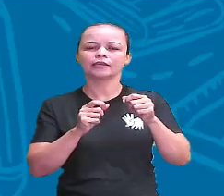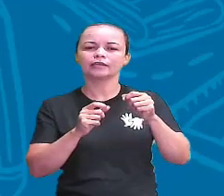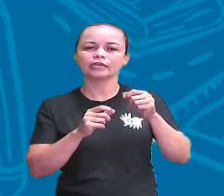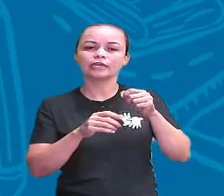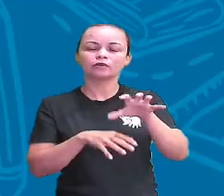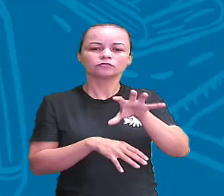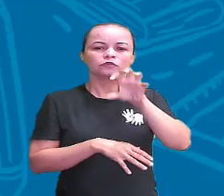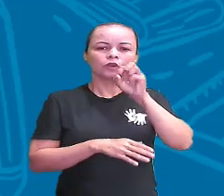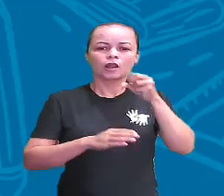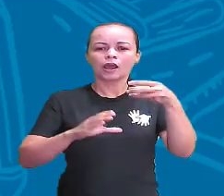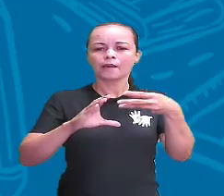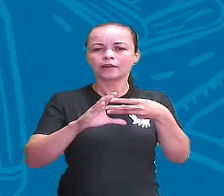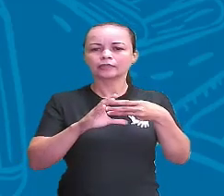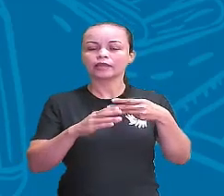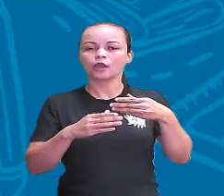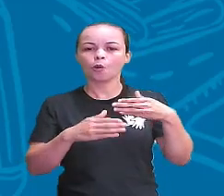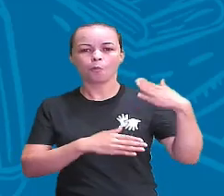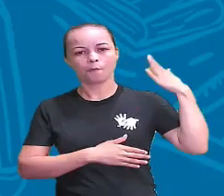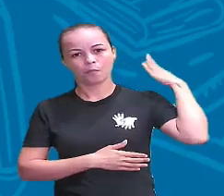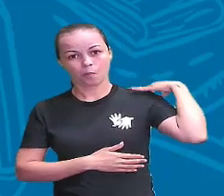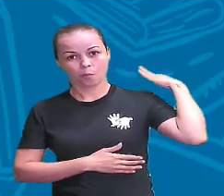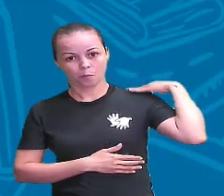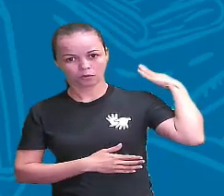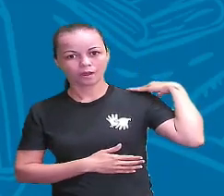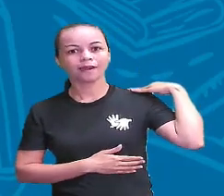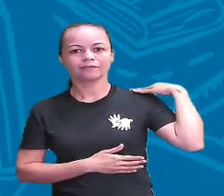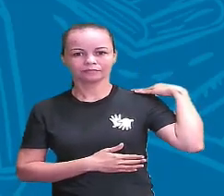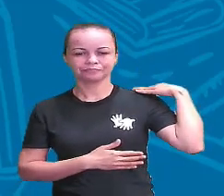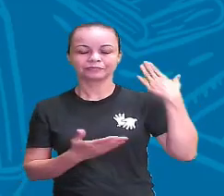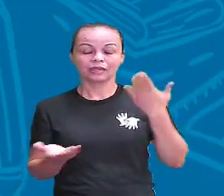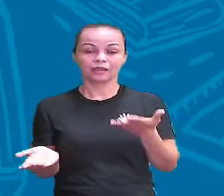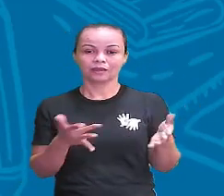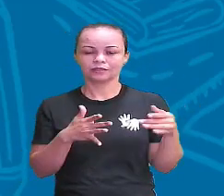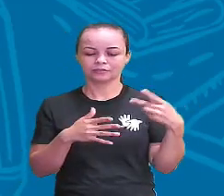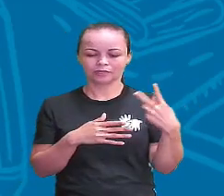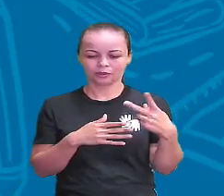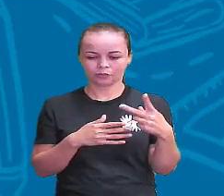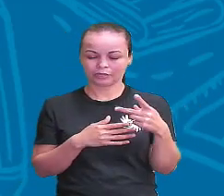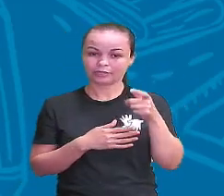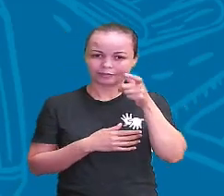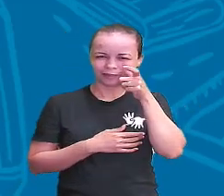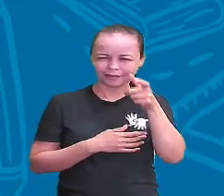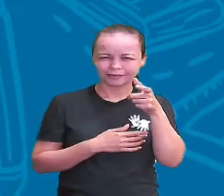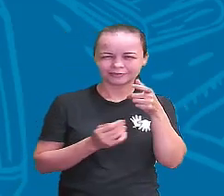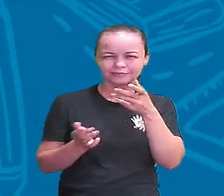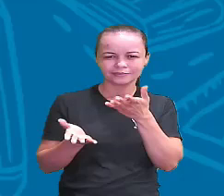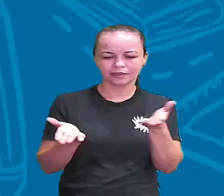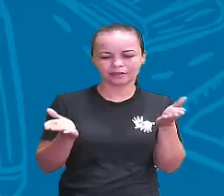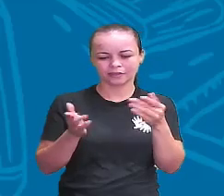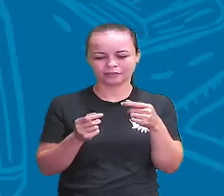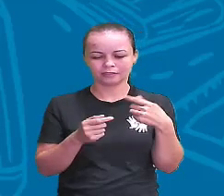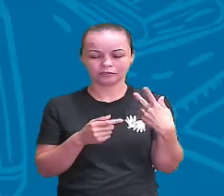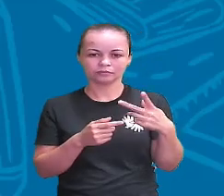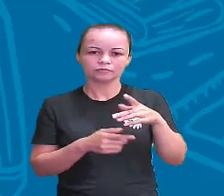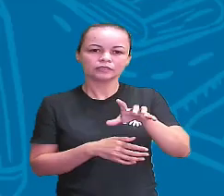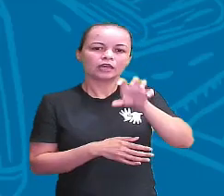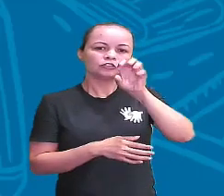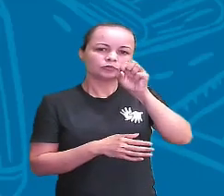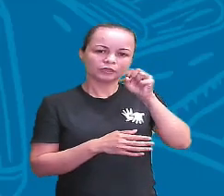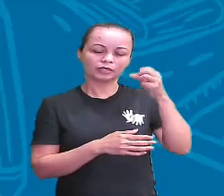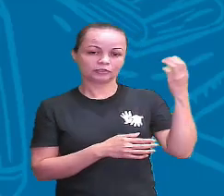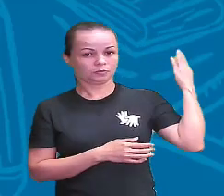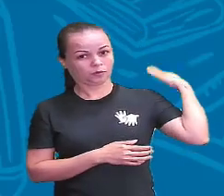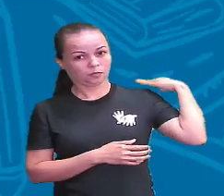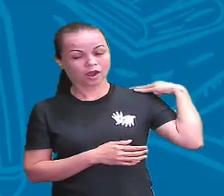respiração pulmonar. Vê que coisa interessante. Respiração celular dialogando com a própria respiração propriamente dita, a respiração pulmonar,